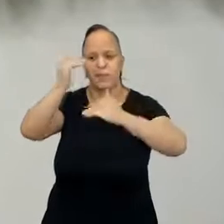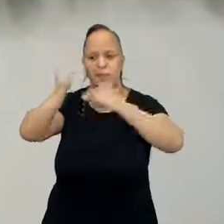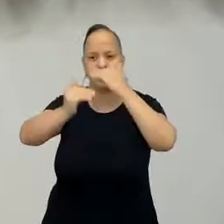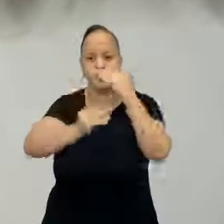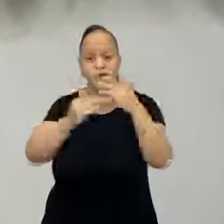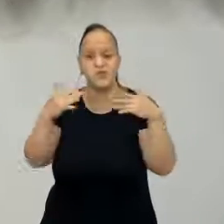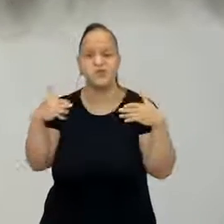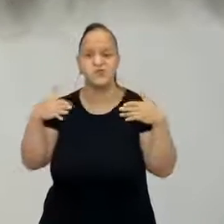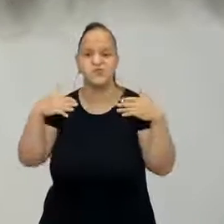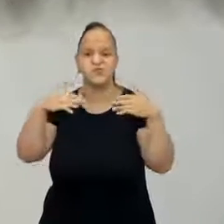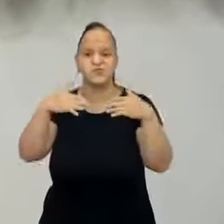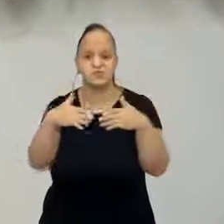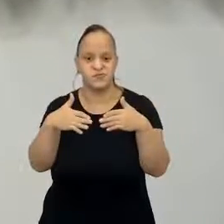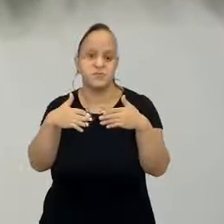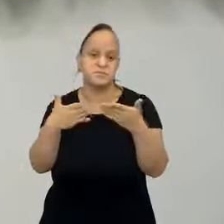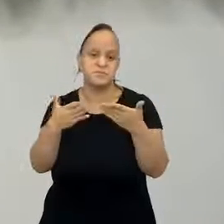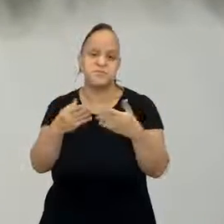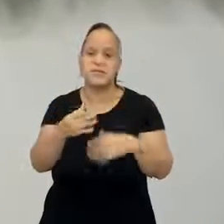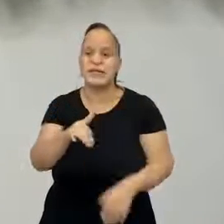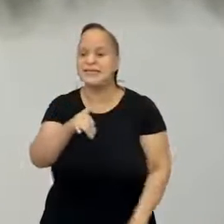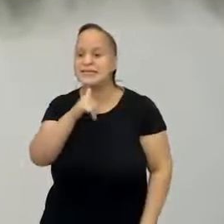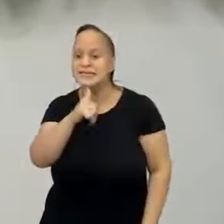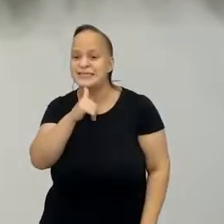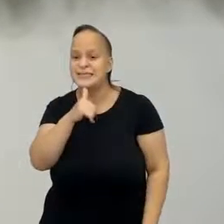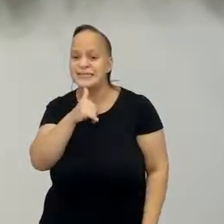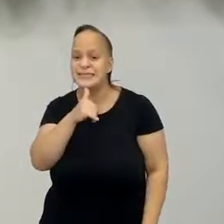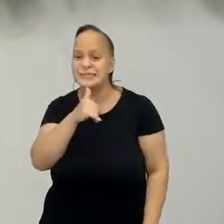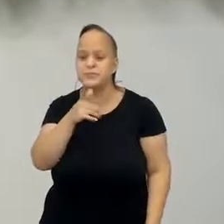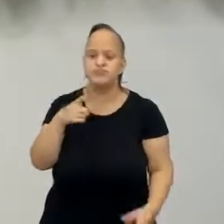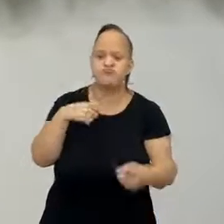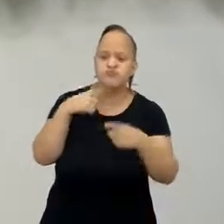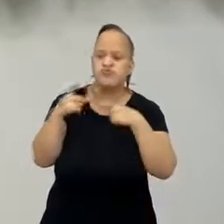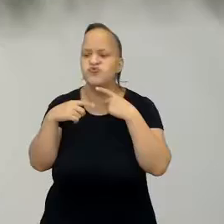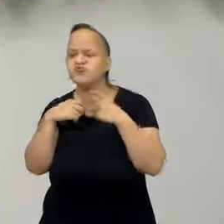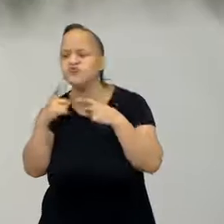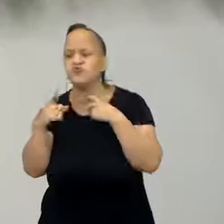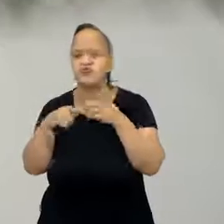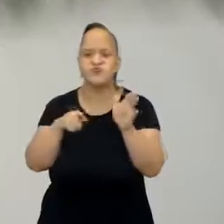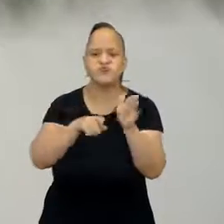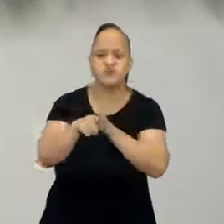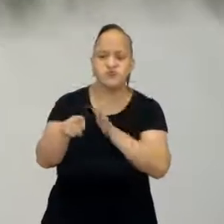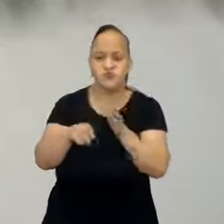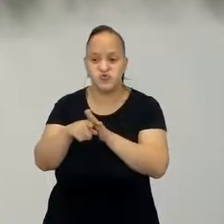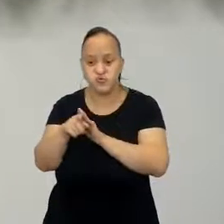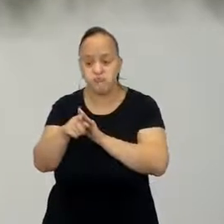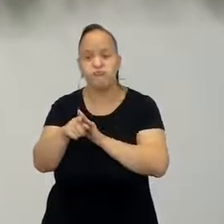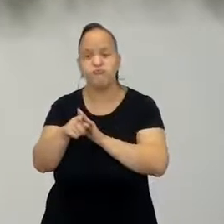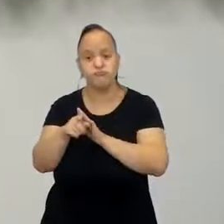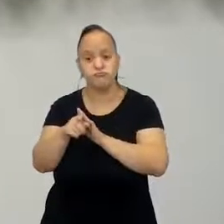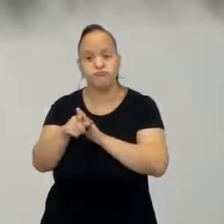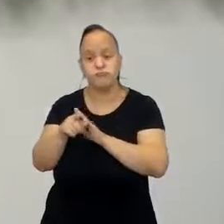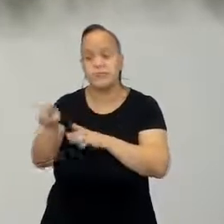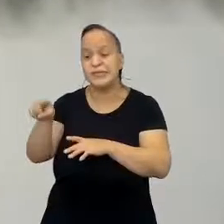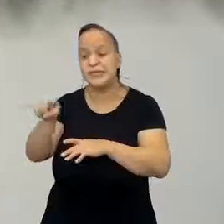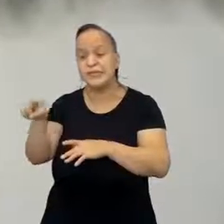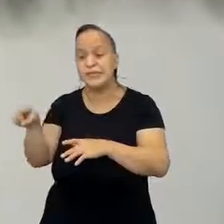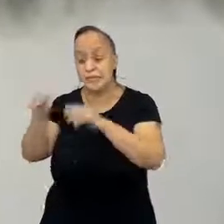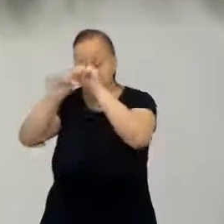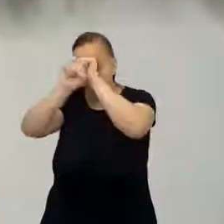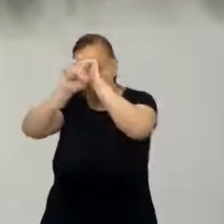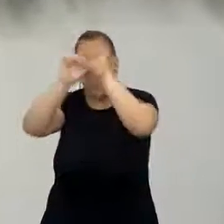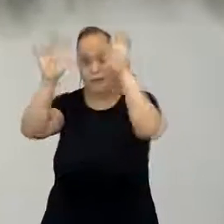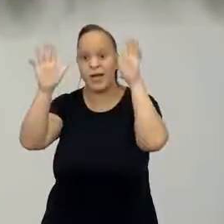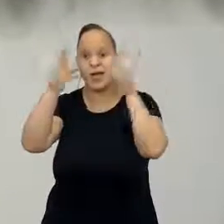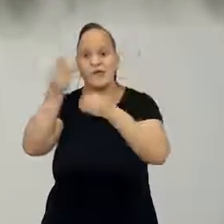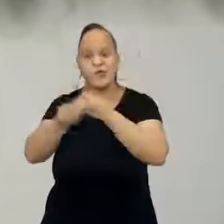Então, elaborar hipóteses, por exemplo, isso precisa ficar claro para o estudante de que forma ele fará isso dentro do componente,